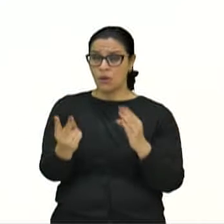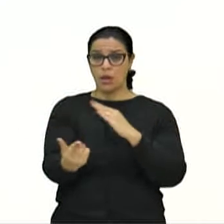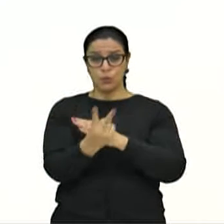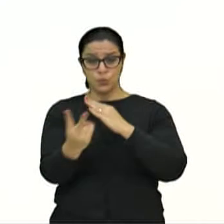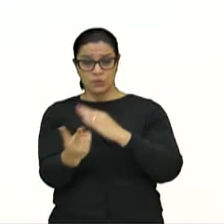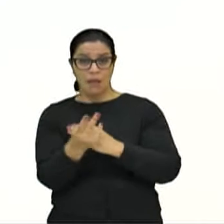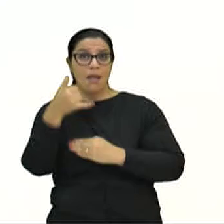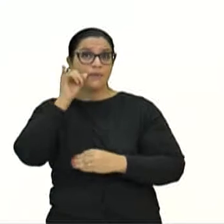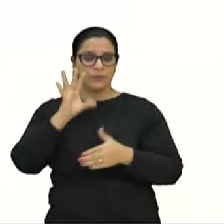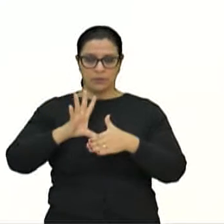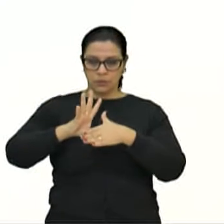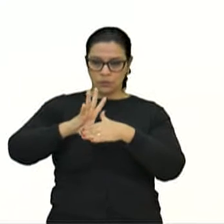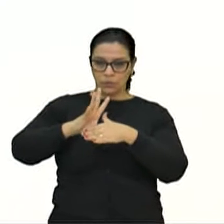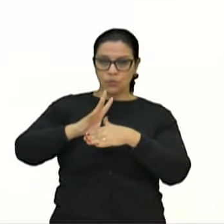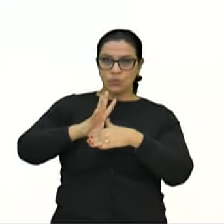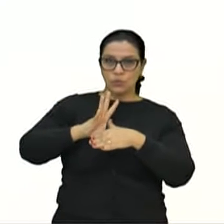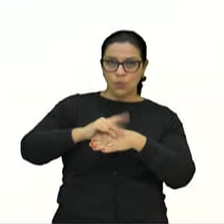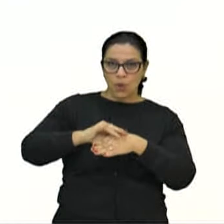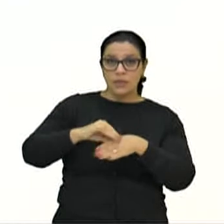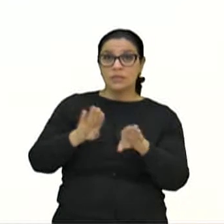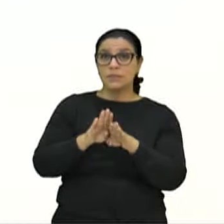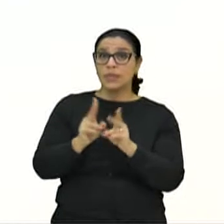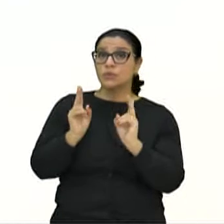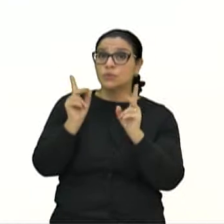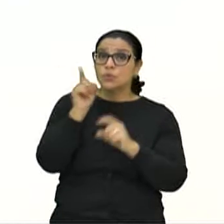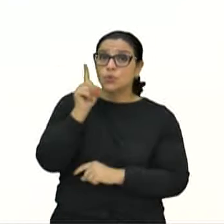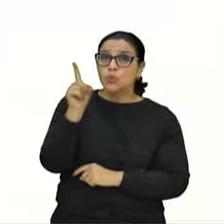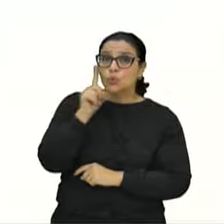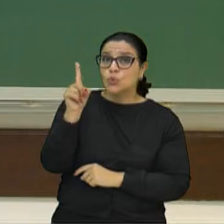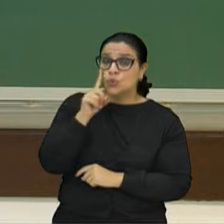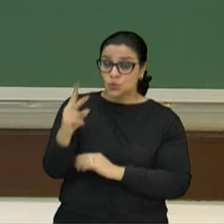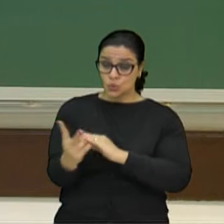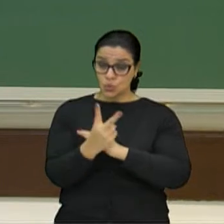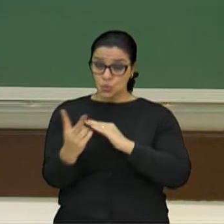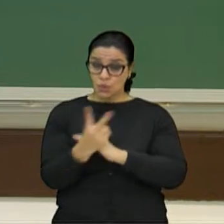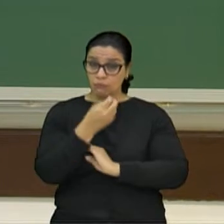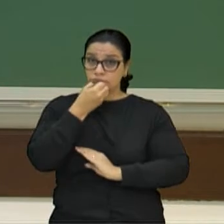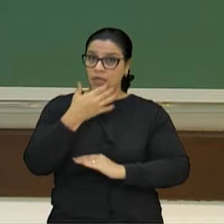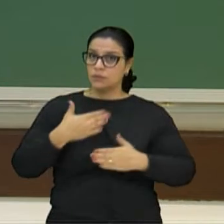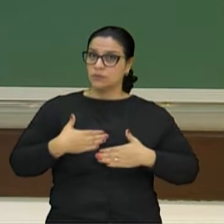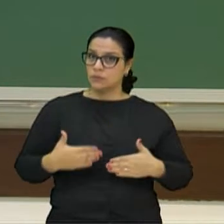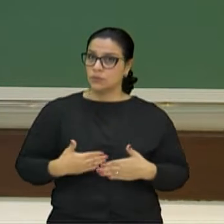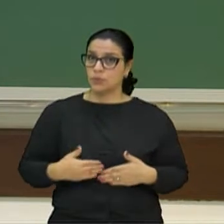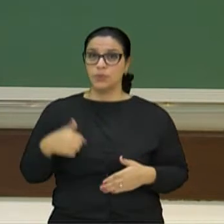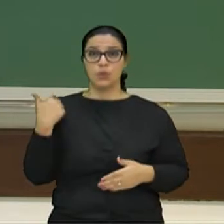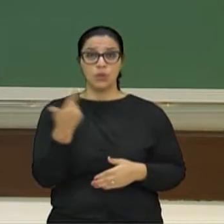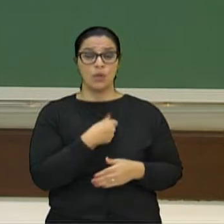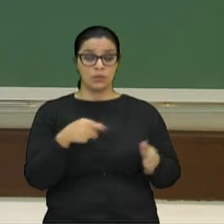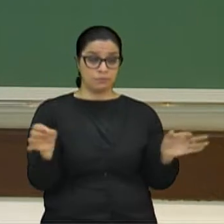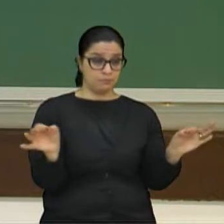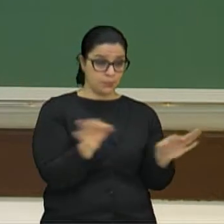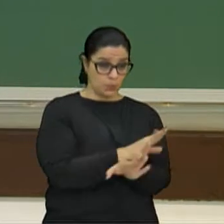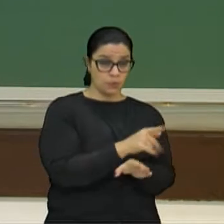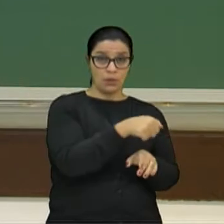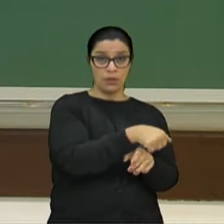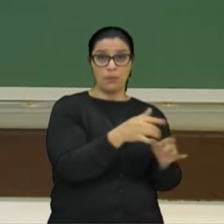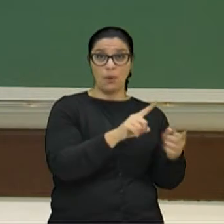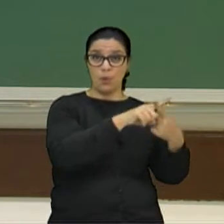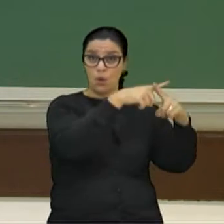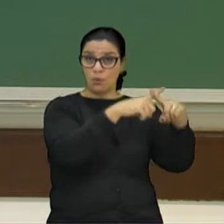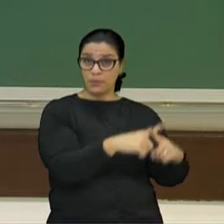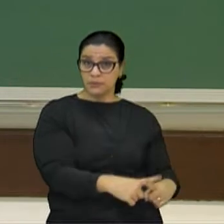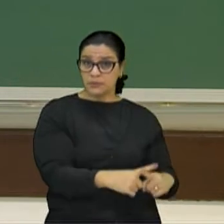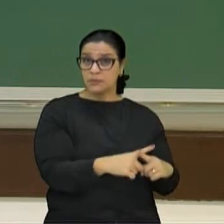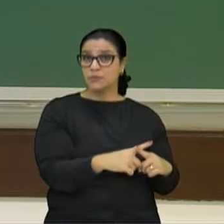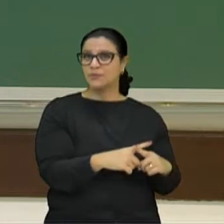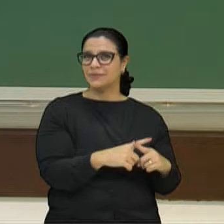de doenças e na procura cotidiana pelo bem-estar. Então, saímos da ginástica de competição,